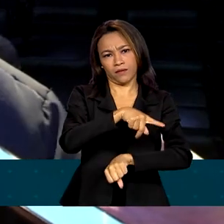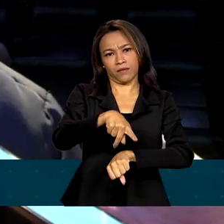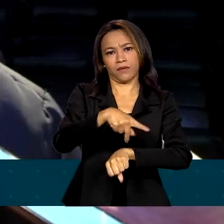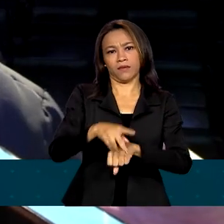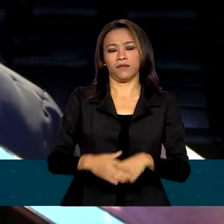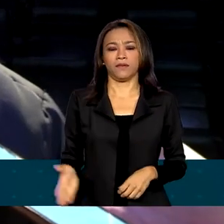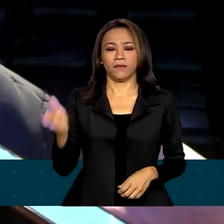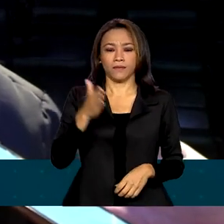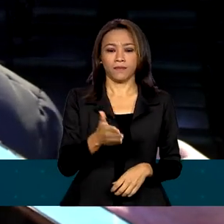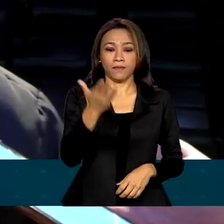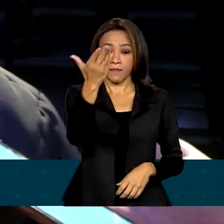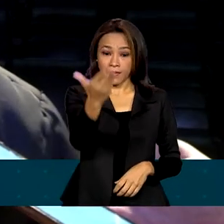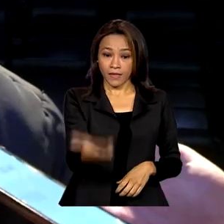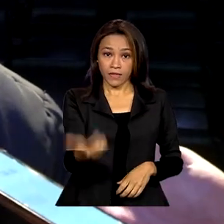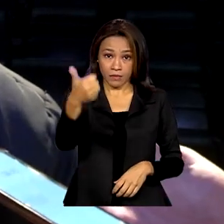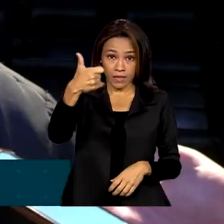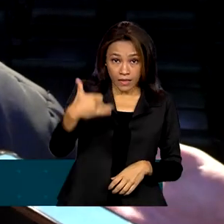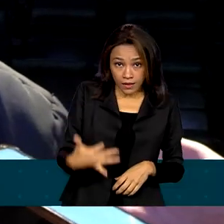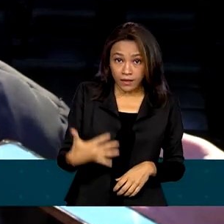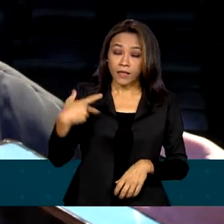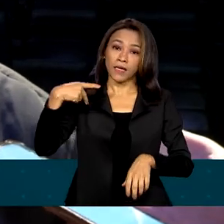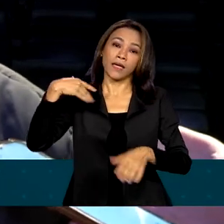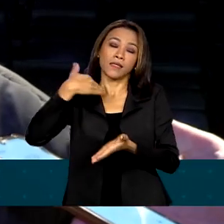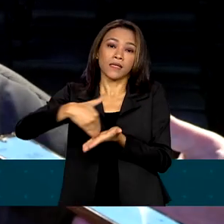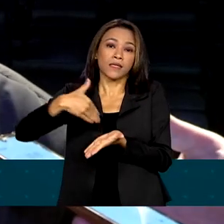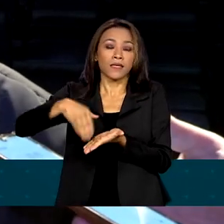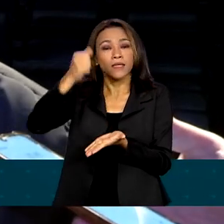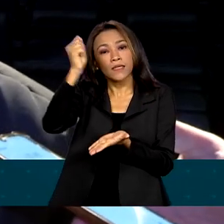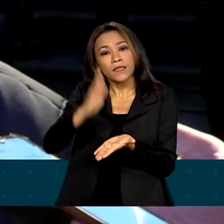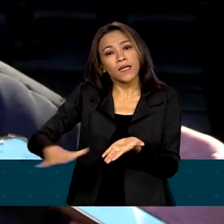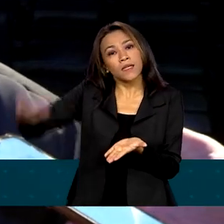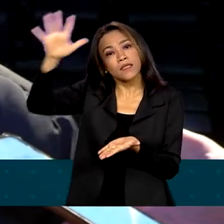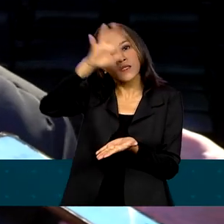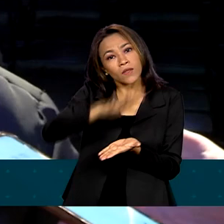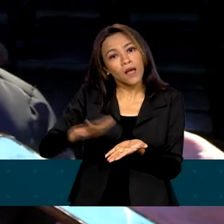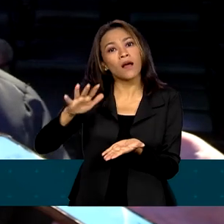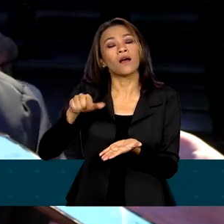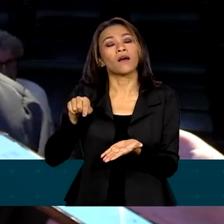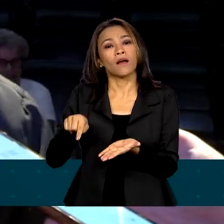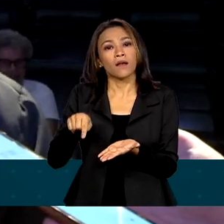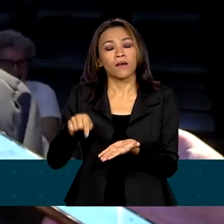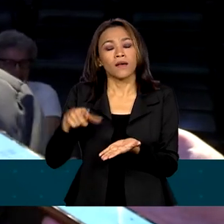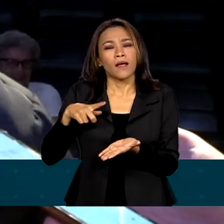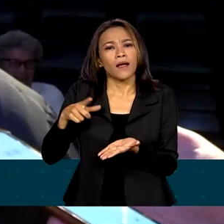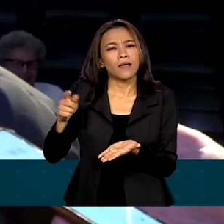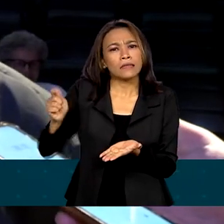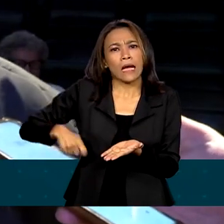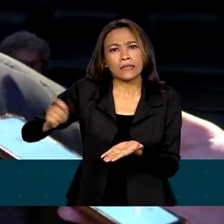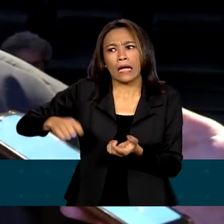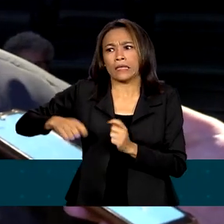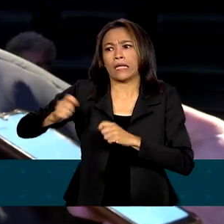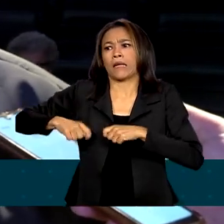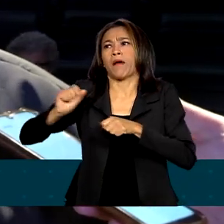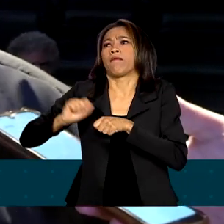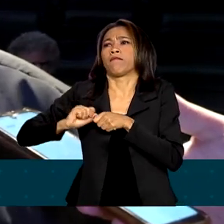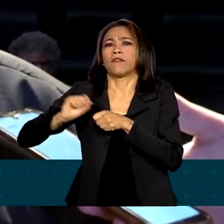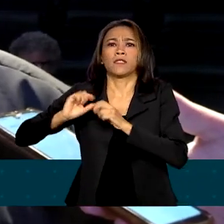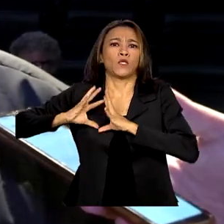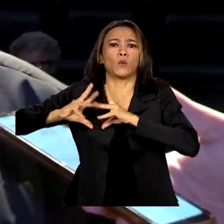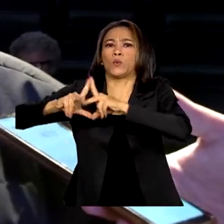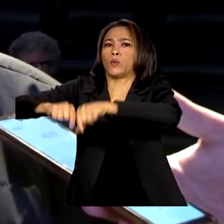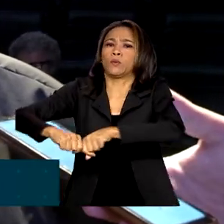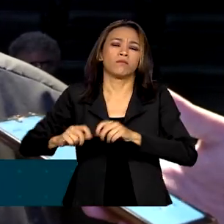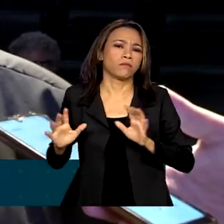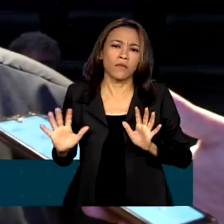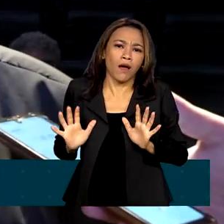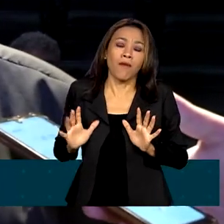Secretaria Nacional não é, ela por si, uma unidade orçamentária capaz de dar conta de toda a nossa demanda.